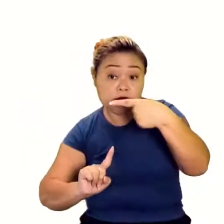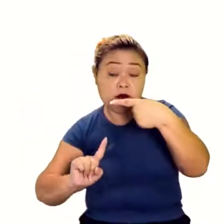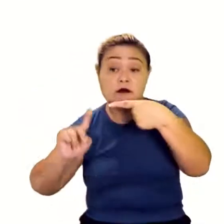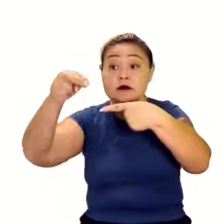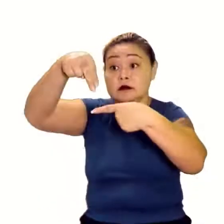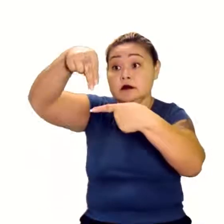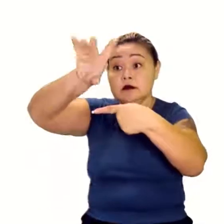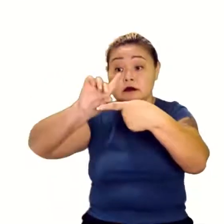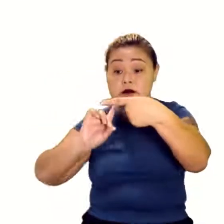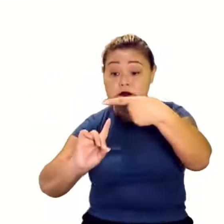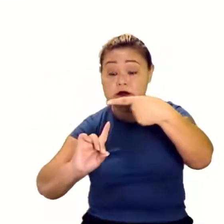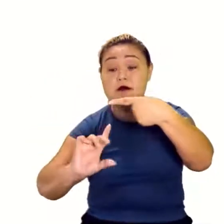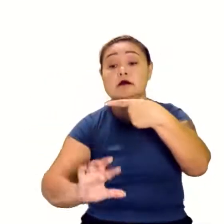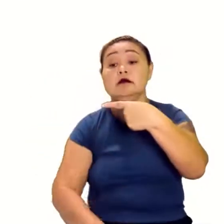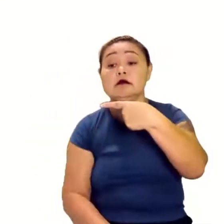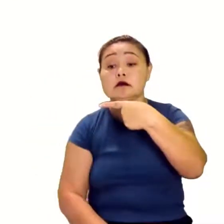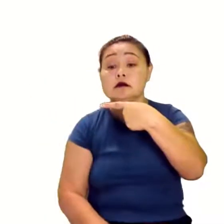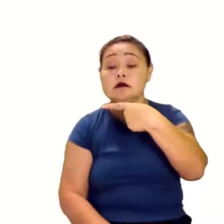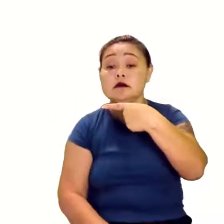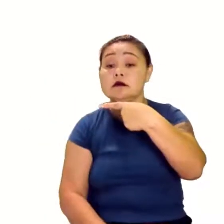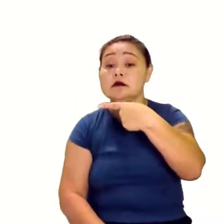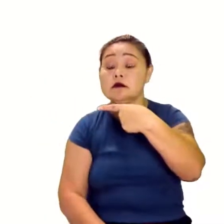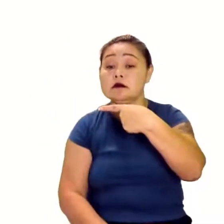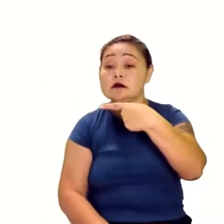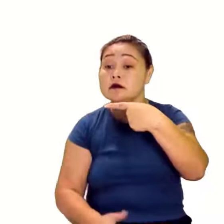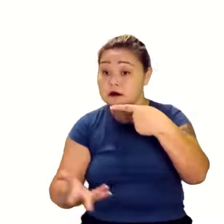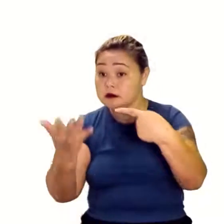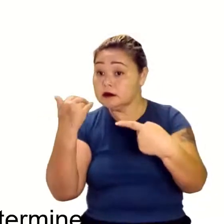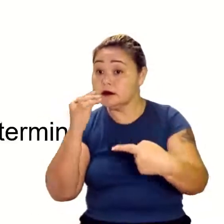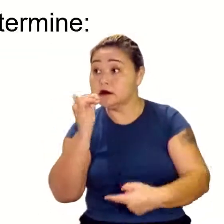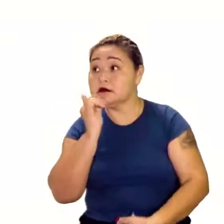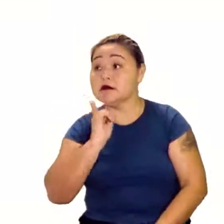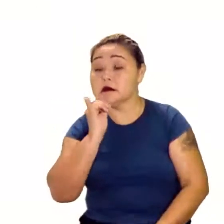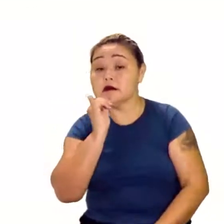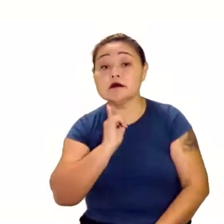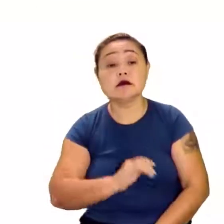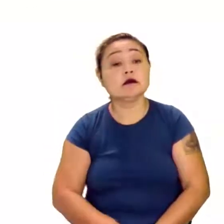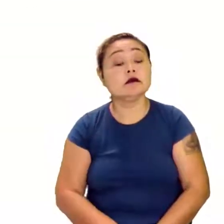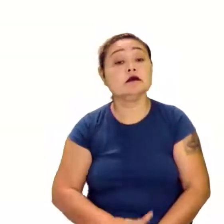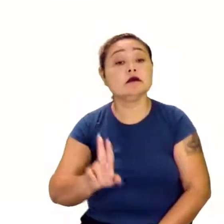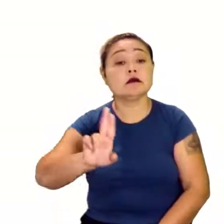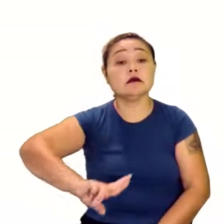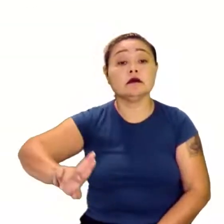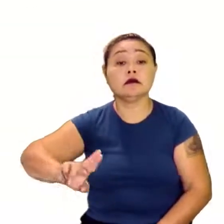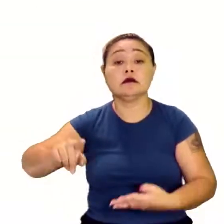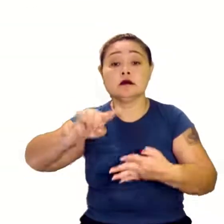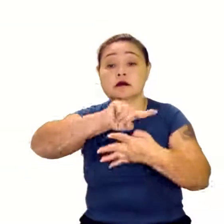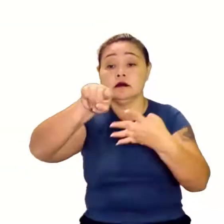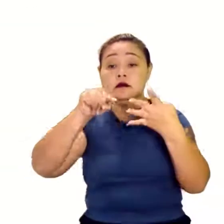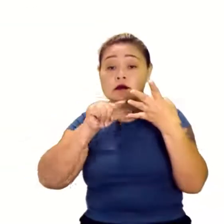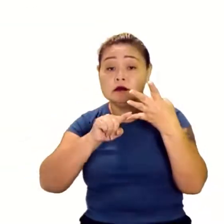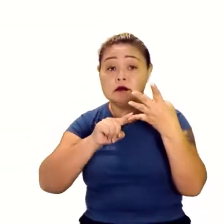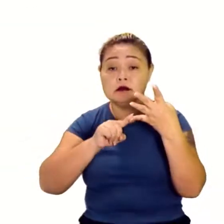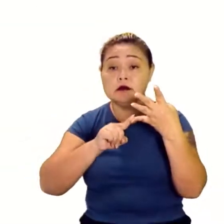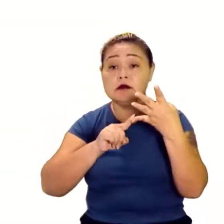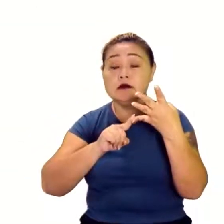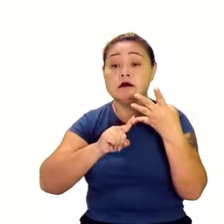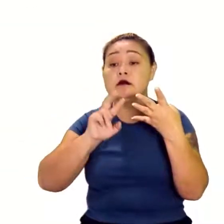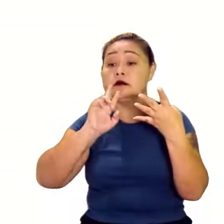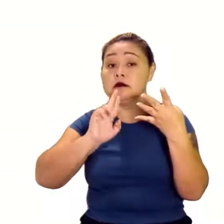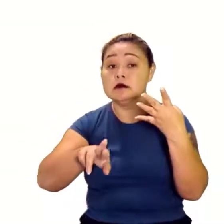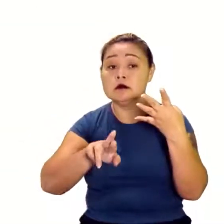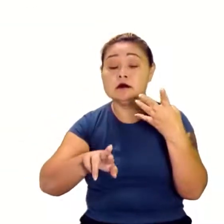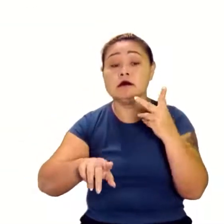numerador e outra denominador. Beleza. Quer ver os exemplos? Vamos lá. Utilizando a propriedade da